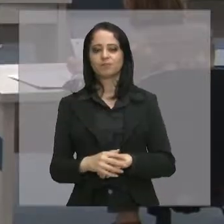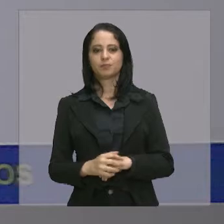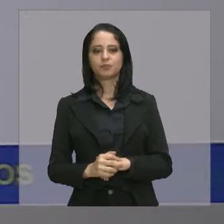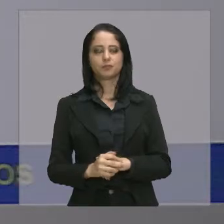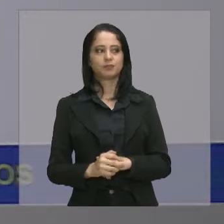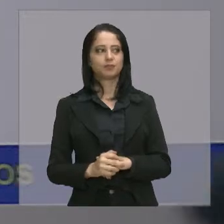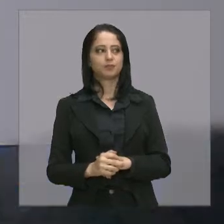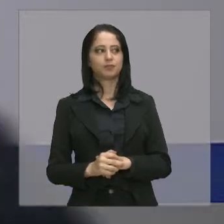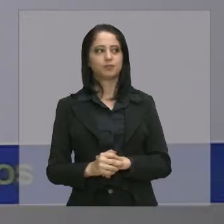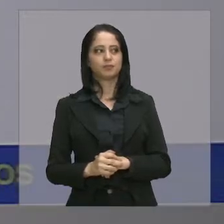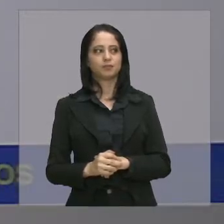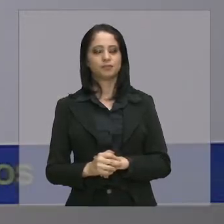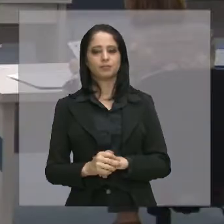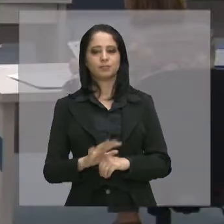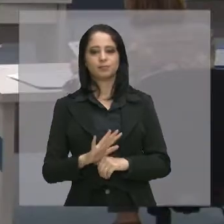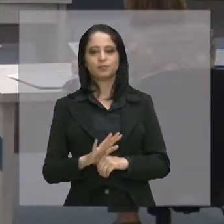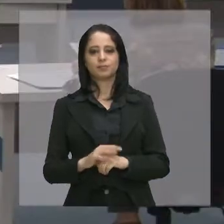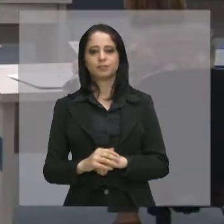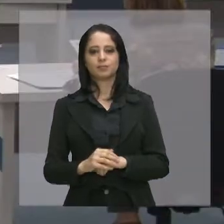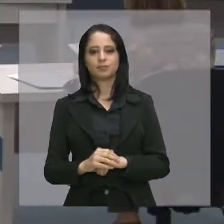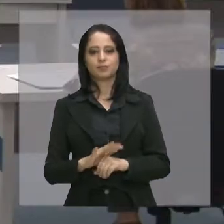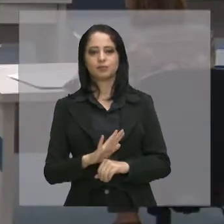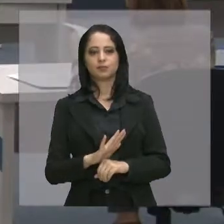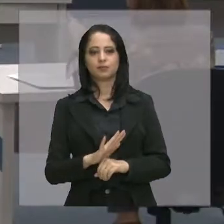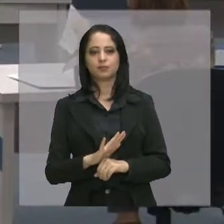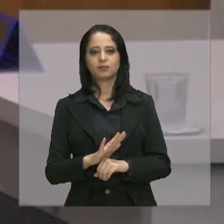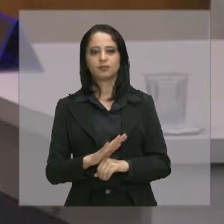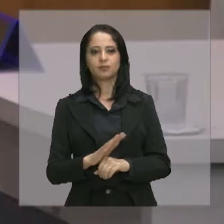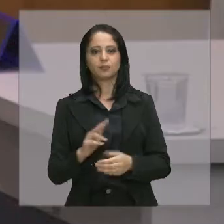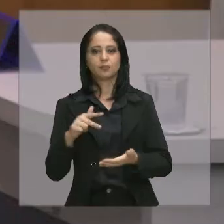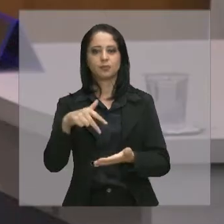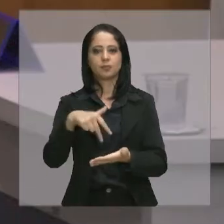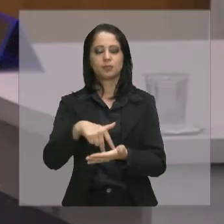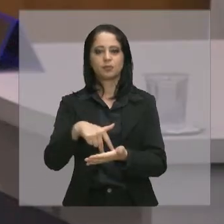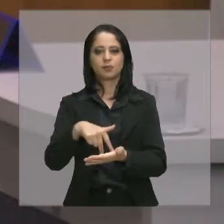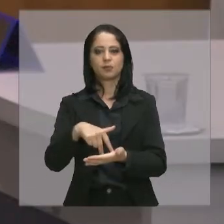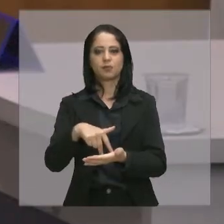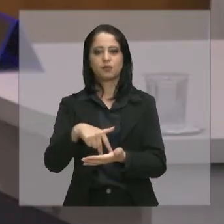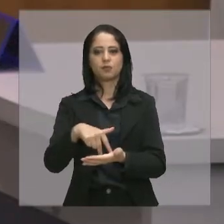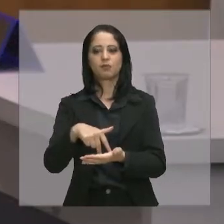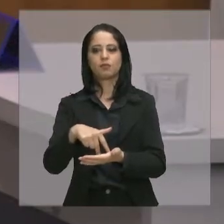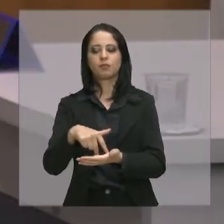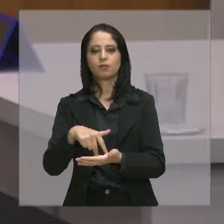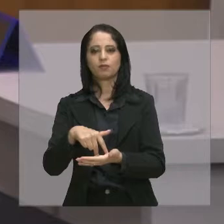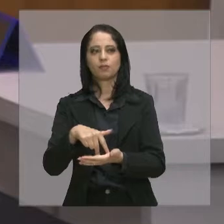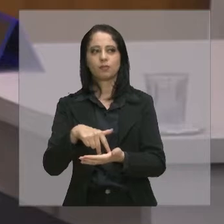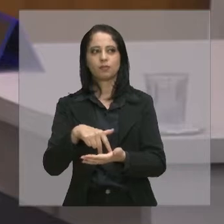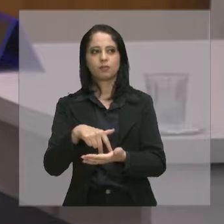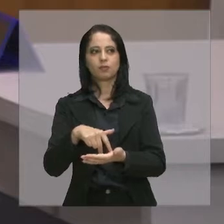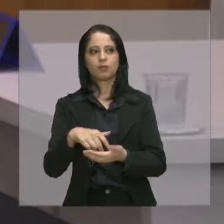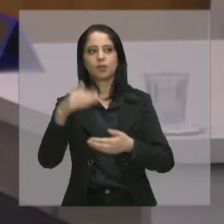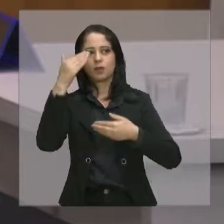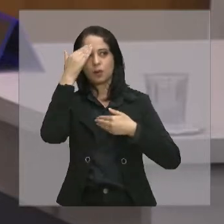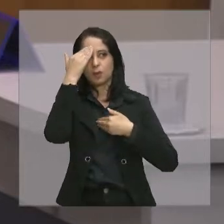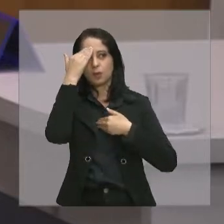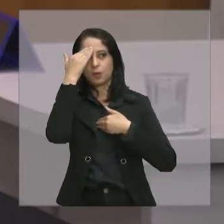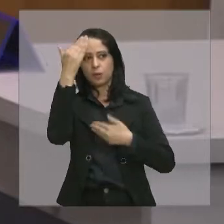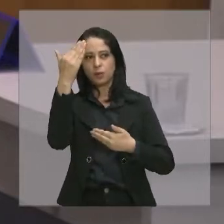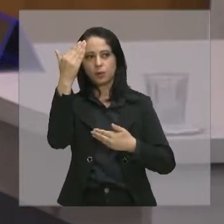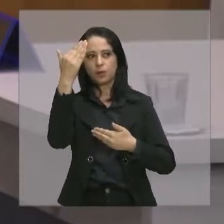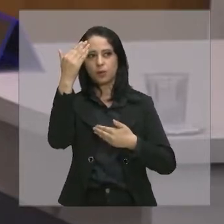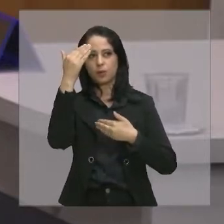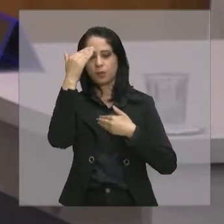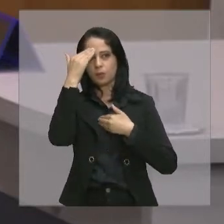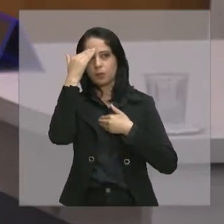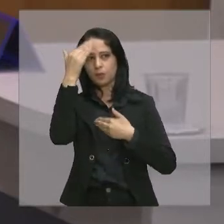Com a palavra, o vereador Roberto Chagas. Senhor presidente, só para registrar e agradecer a